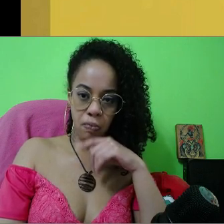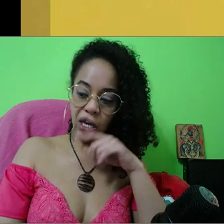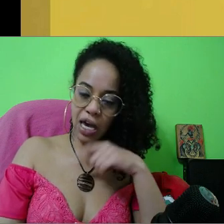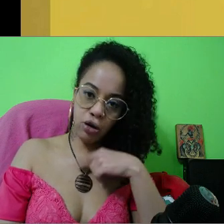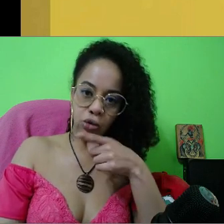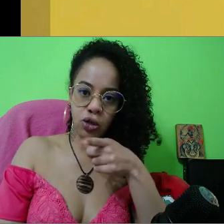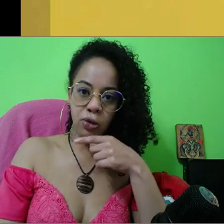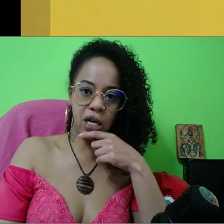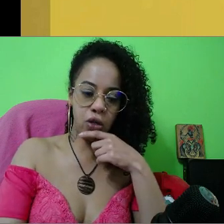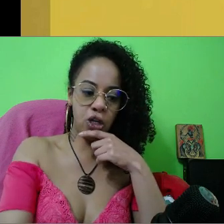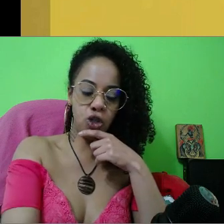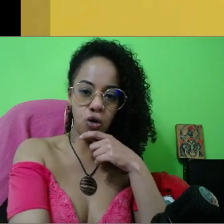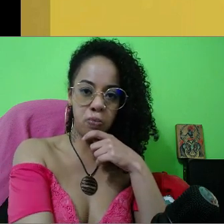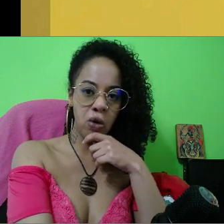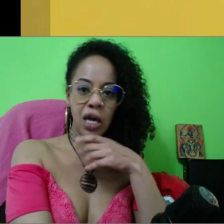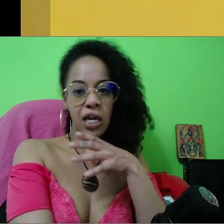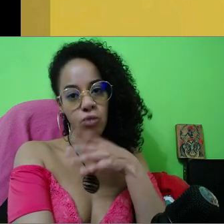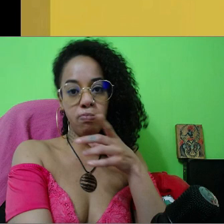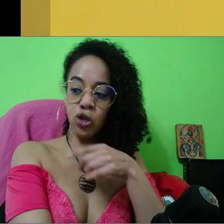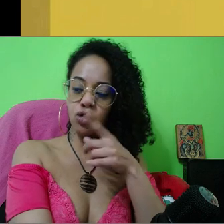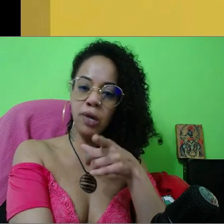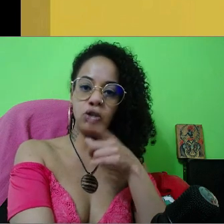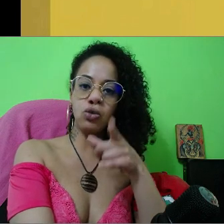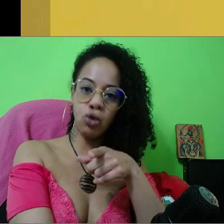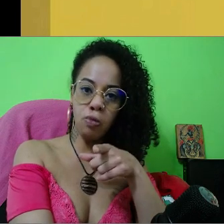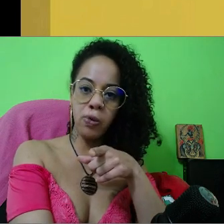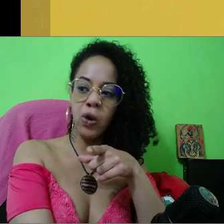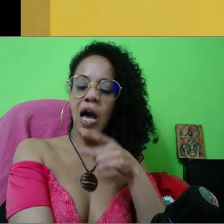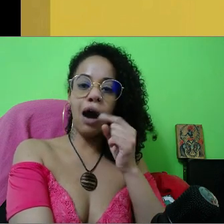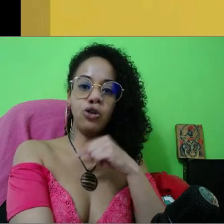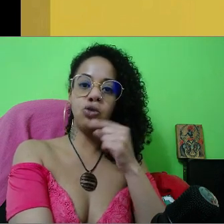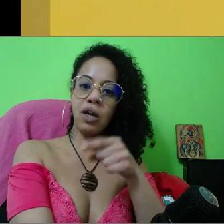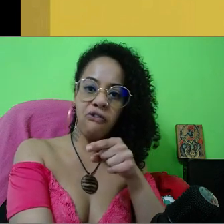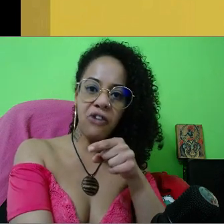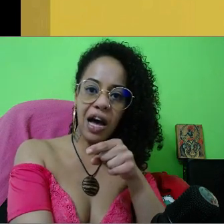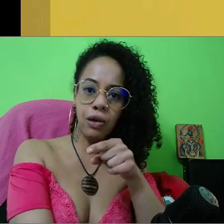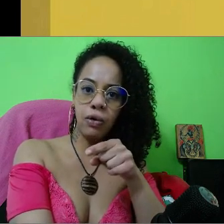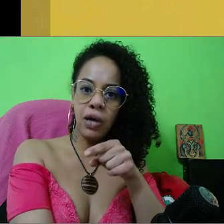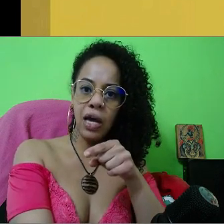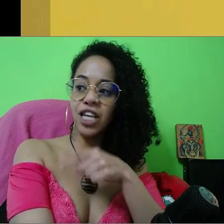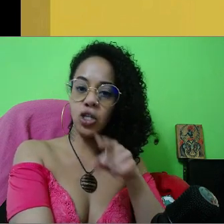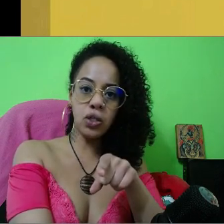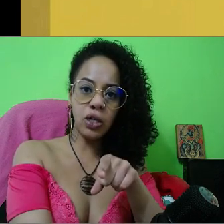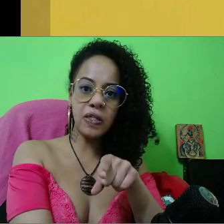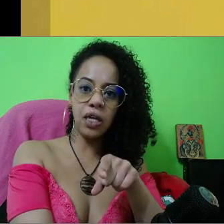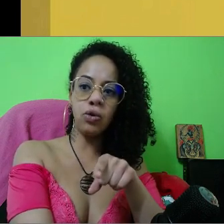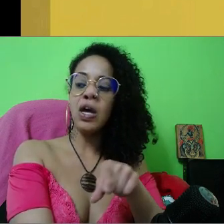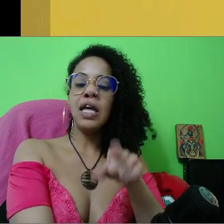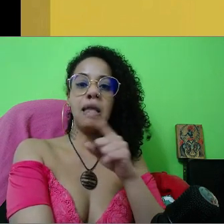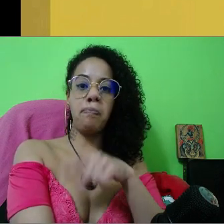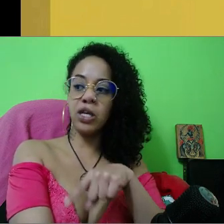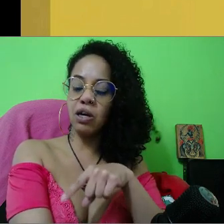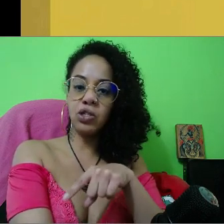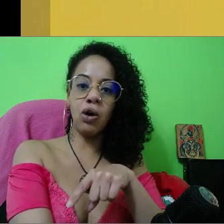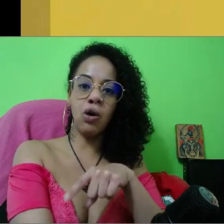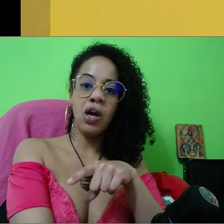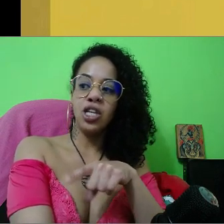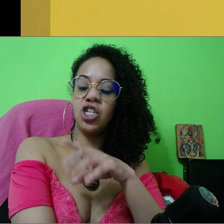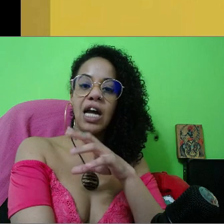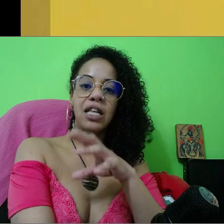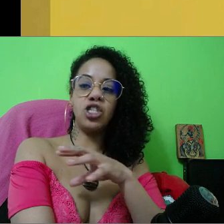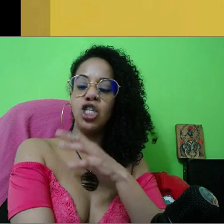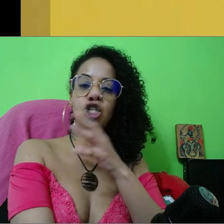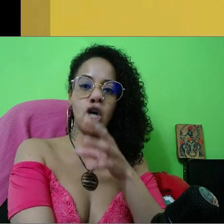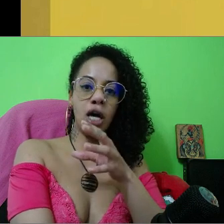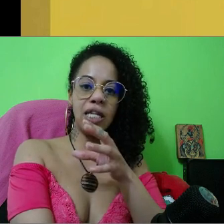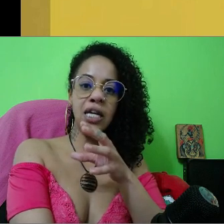porque eu não sou moderadora de grupo e muito menos num grupo aonde o que eu falo é distorcido depois eu sou